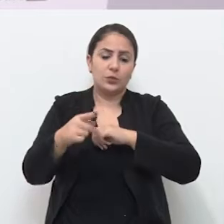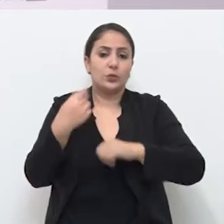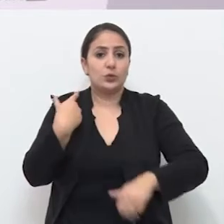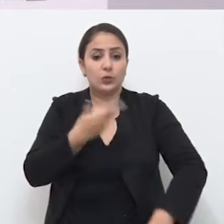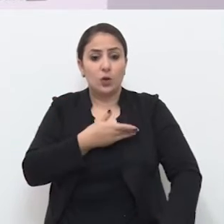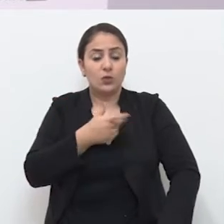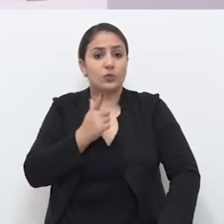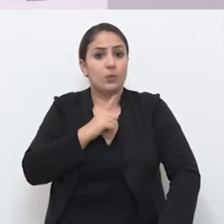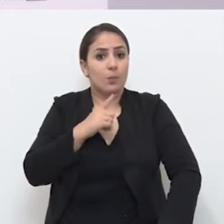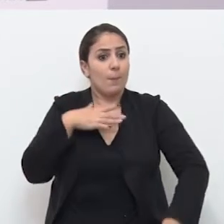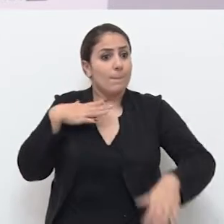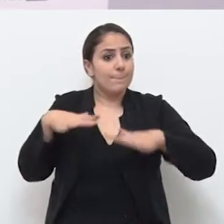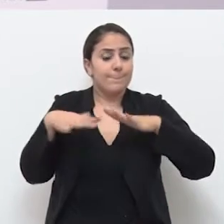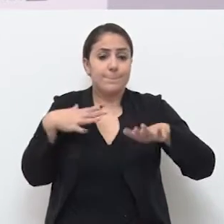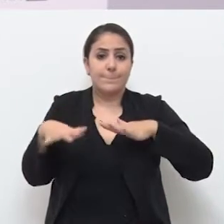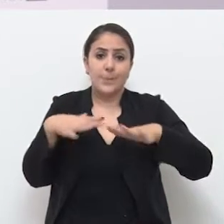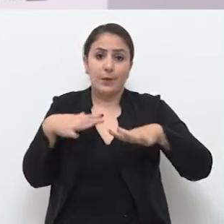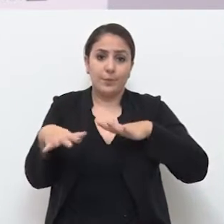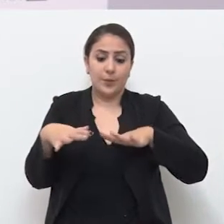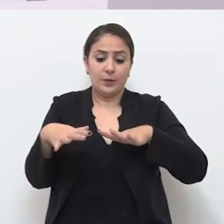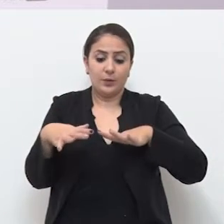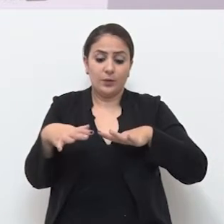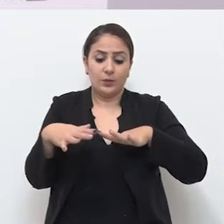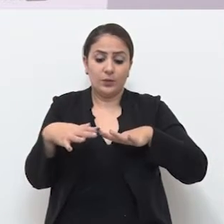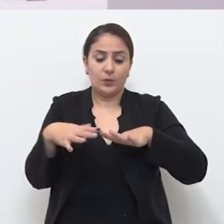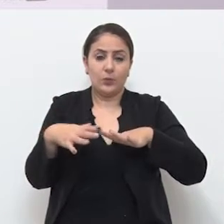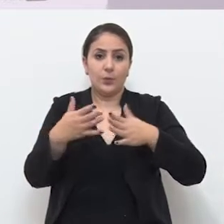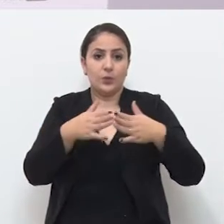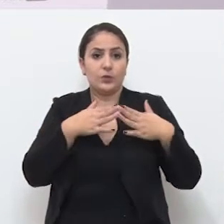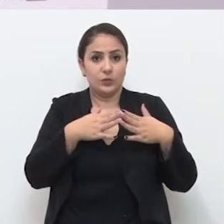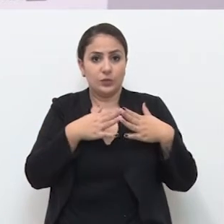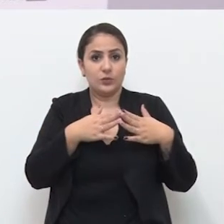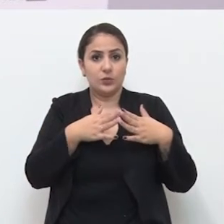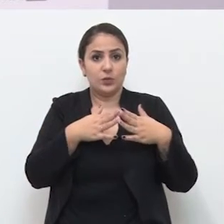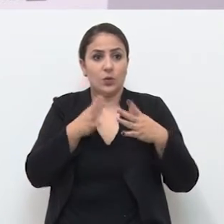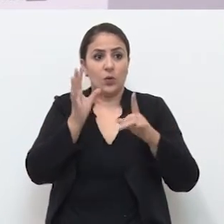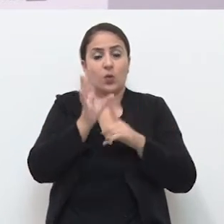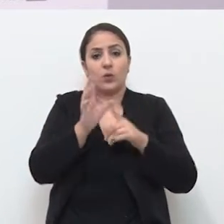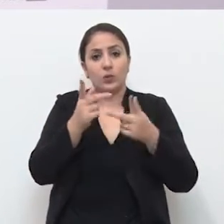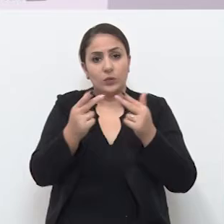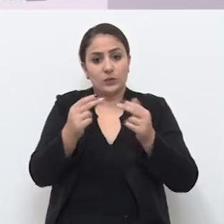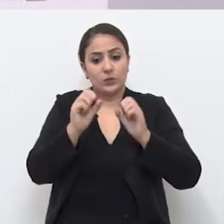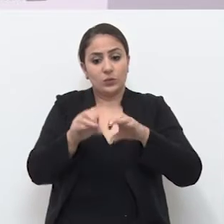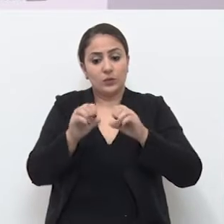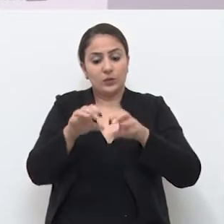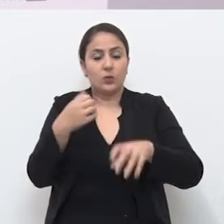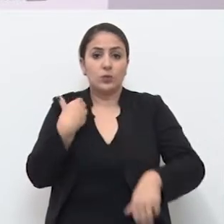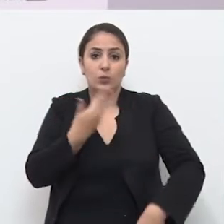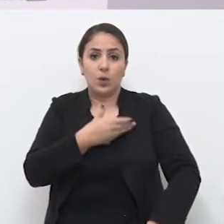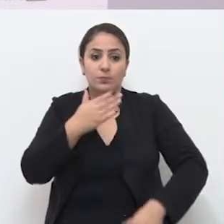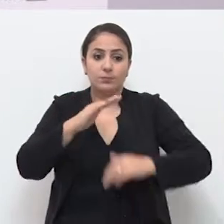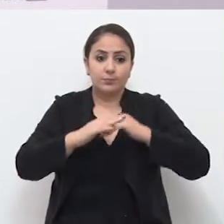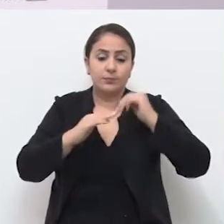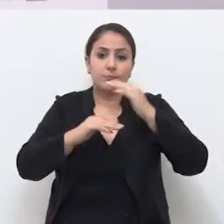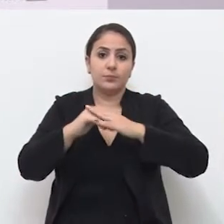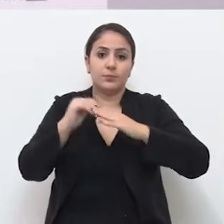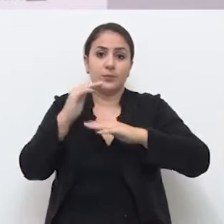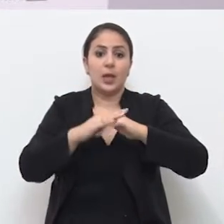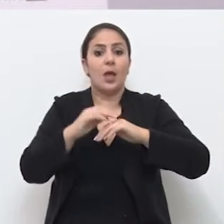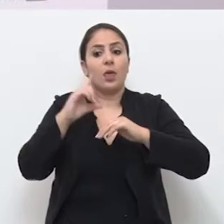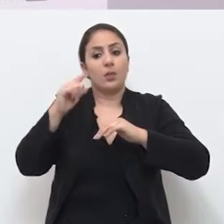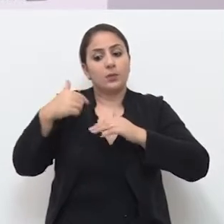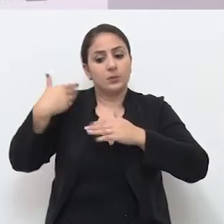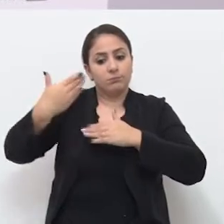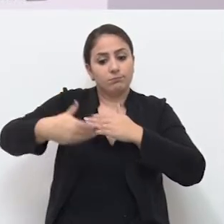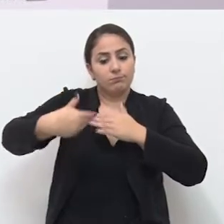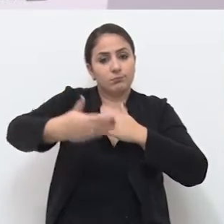Então, nós tivemos um grande movimento na defesa contra o corte da educação. Nós estamos construindo isso e